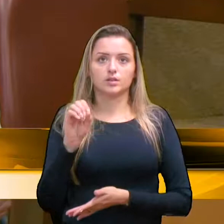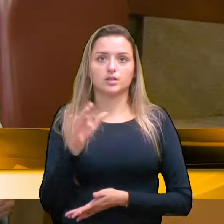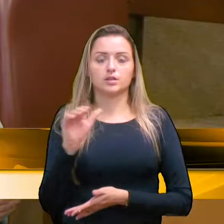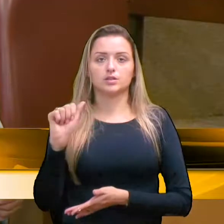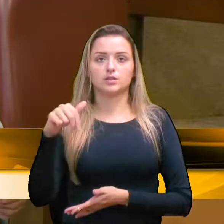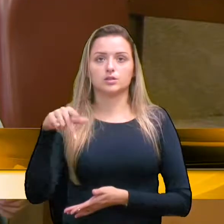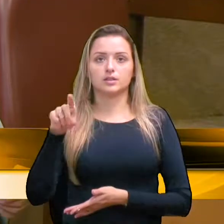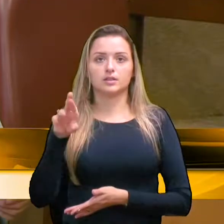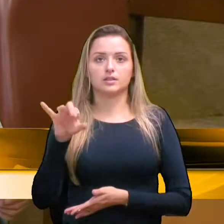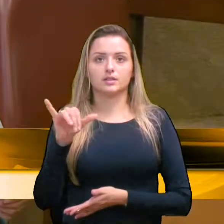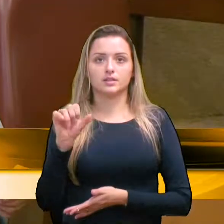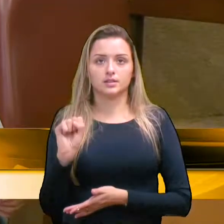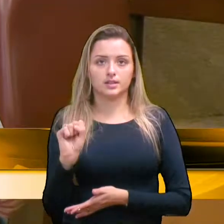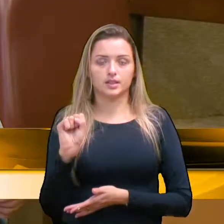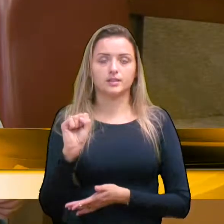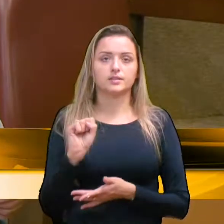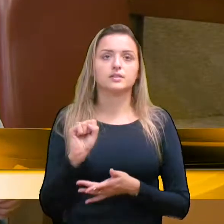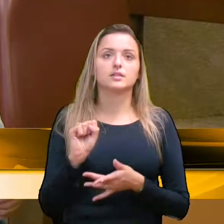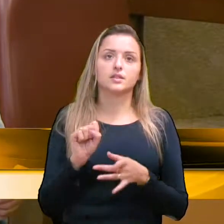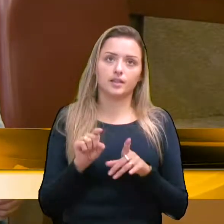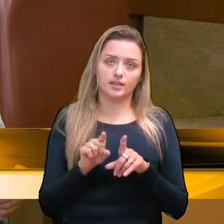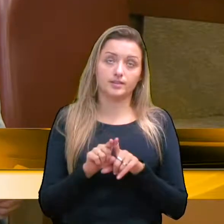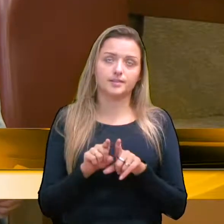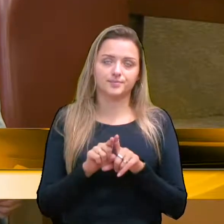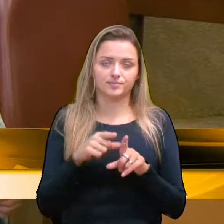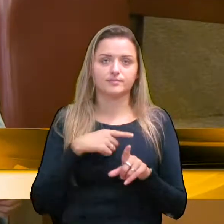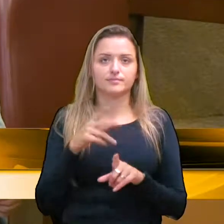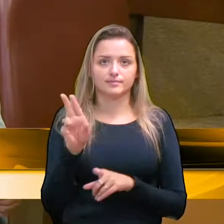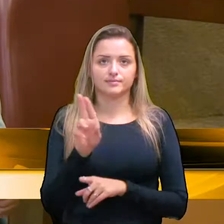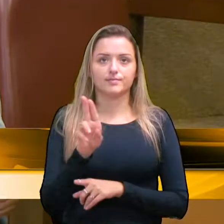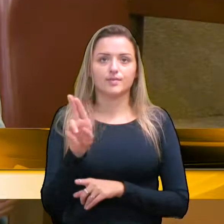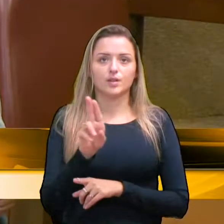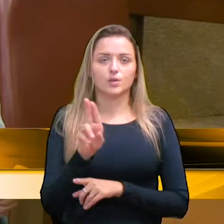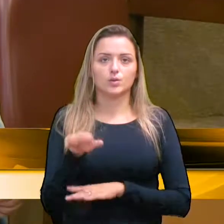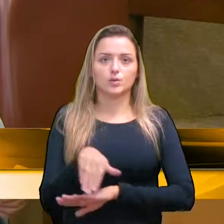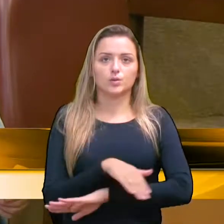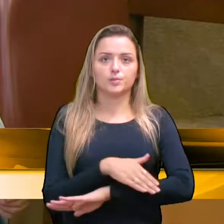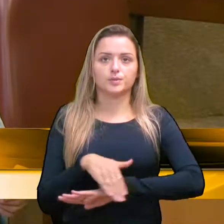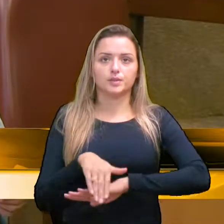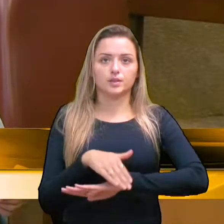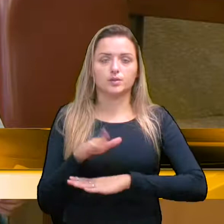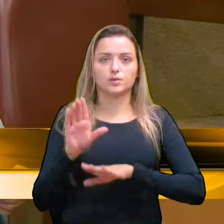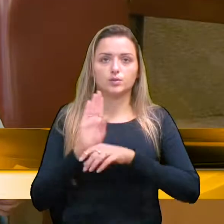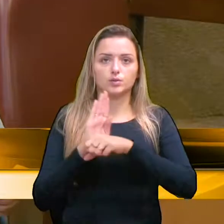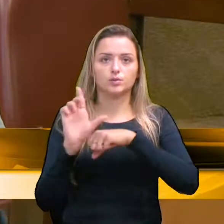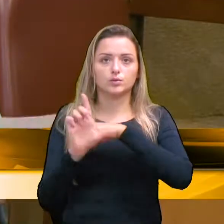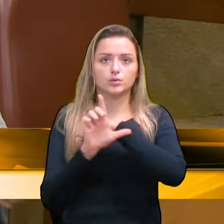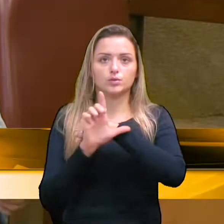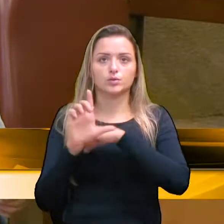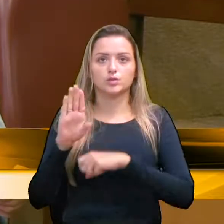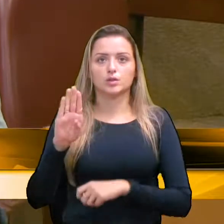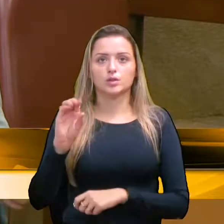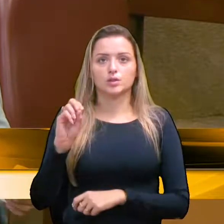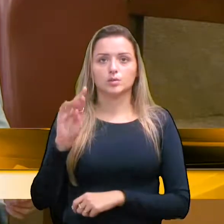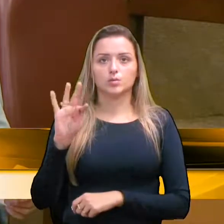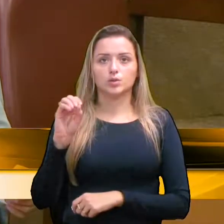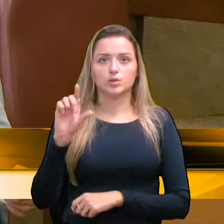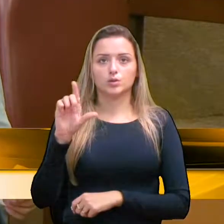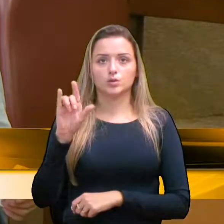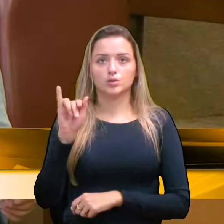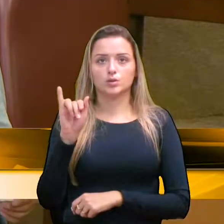Andrés, ao qual terá o seu nome denominado nessa rua, no loteamento Bortolini. Para quem não conhece, o